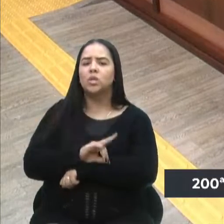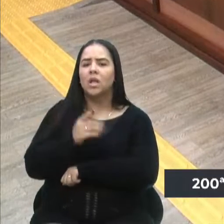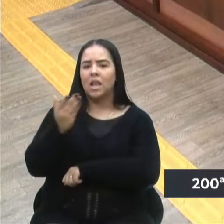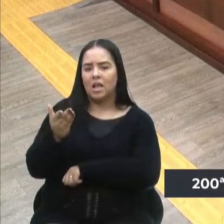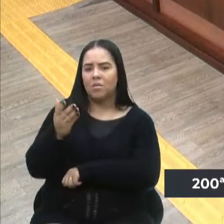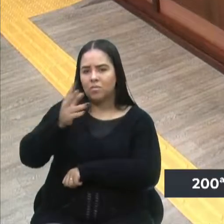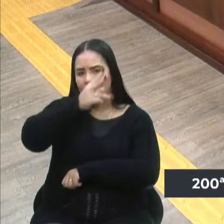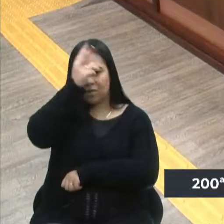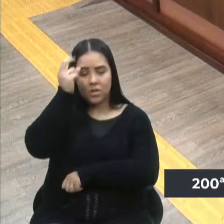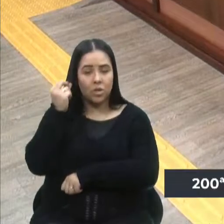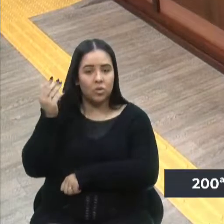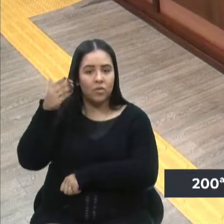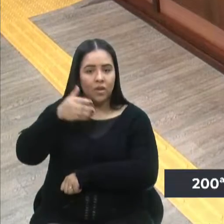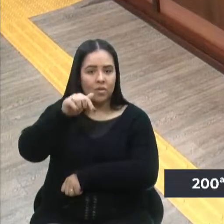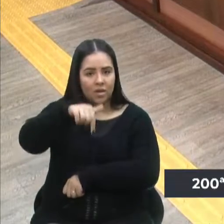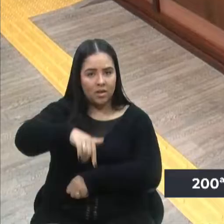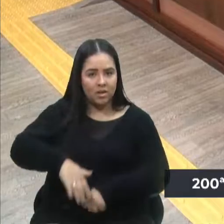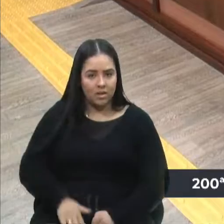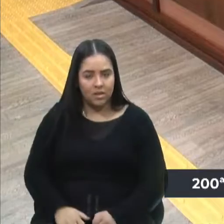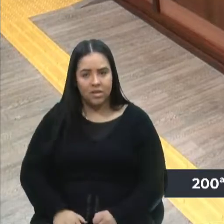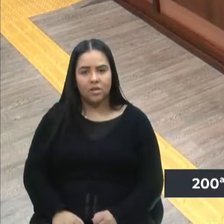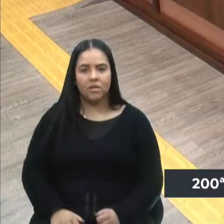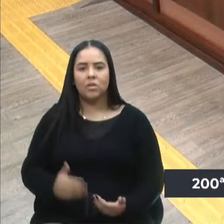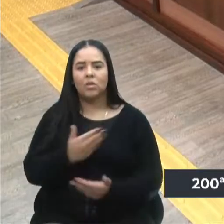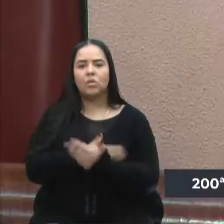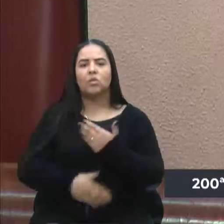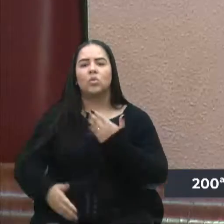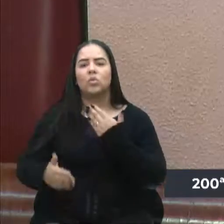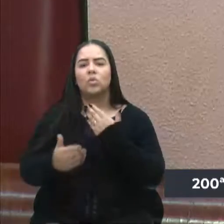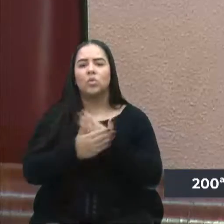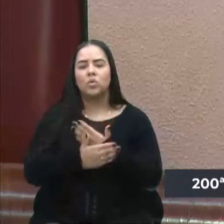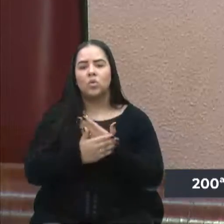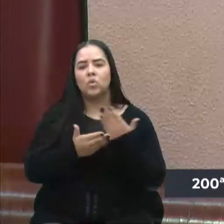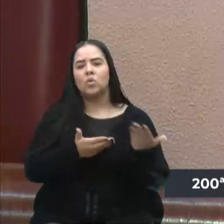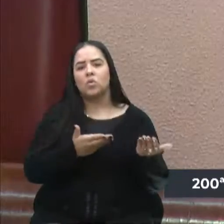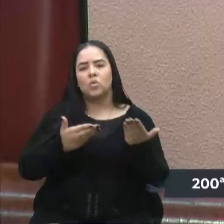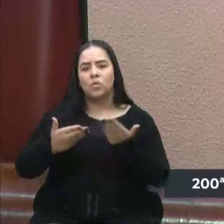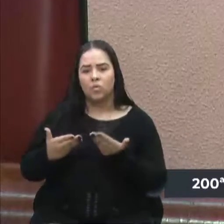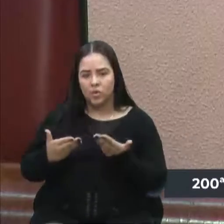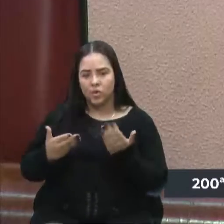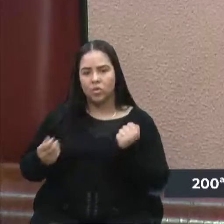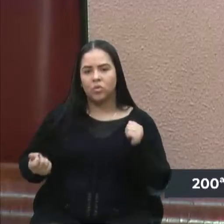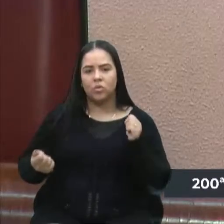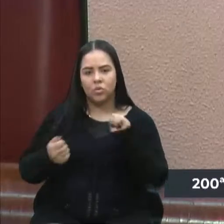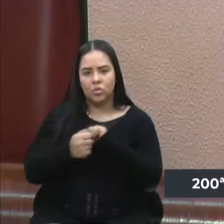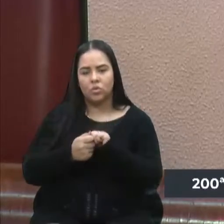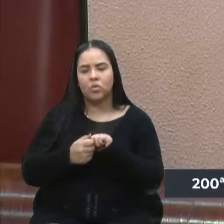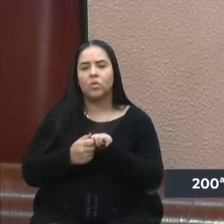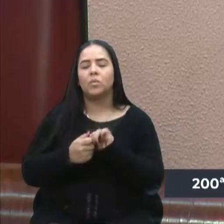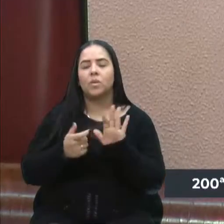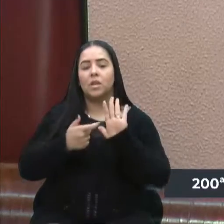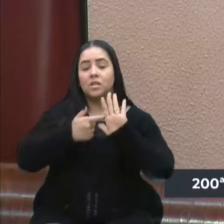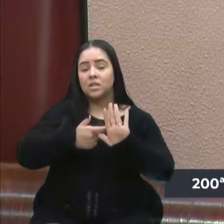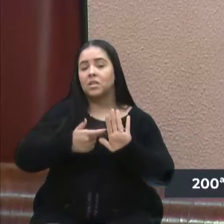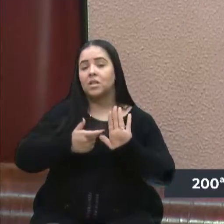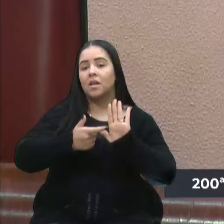prefeito veio para cá, e todos foram convidados para estar ali na apresentação dos projetos.